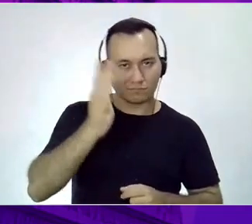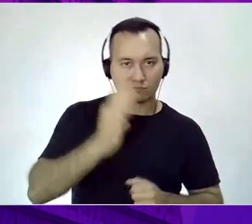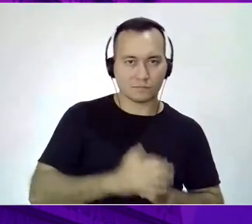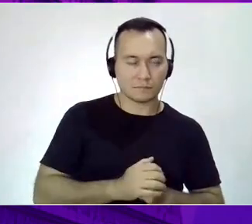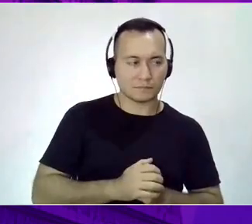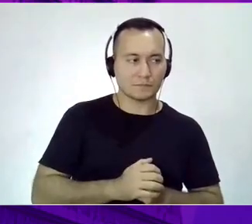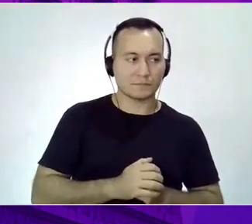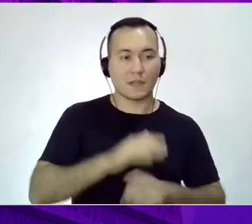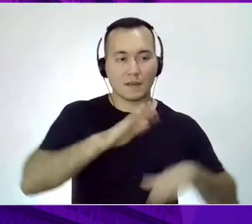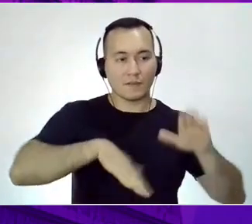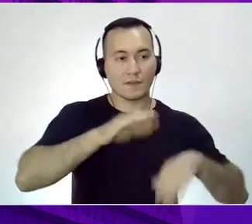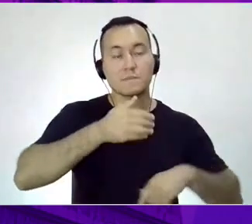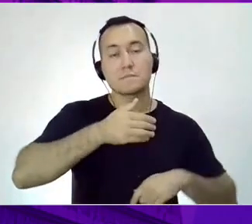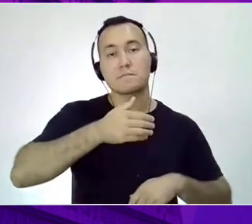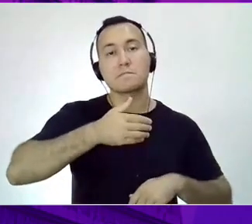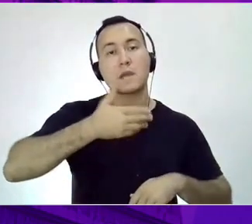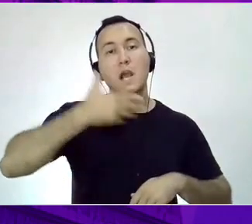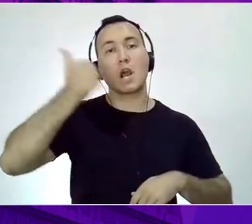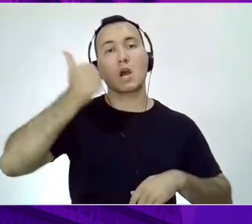do teste.